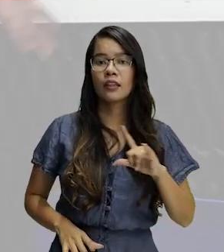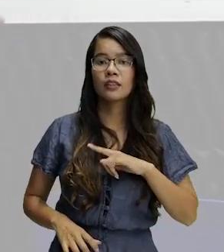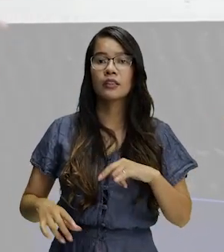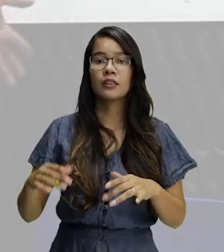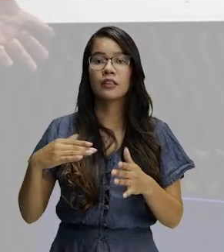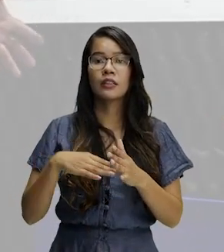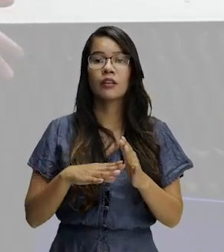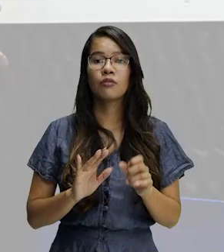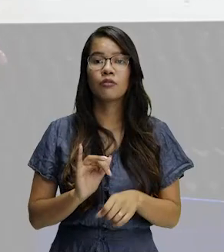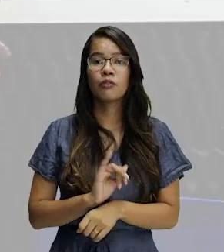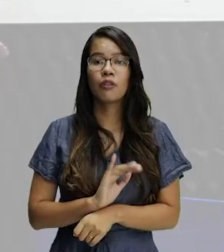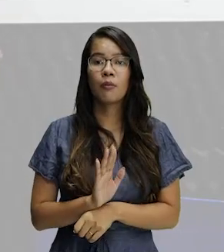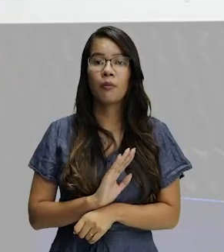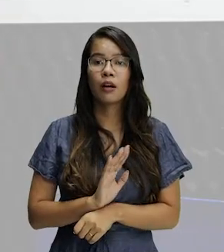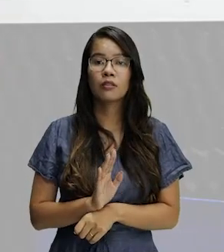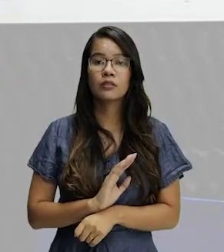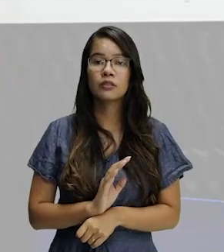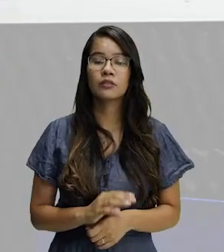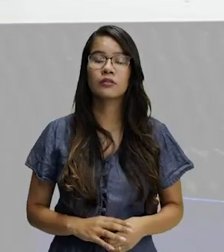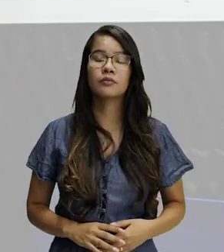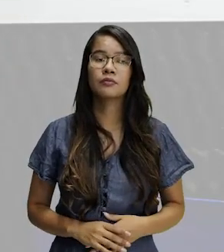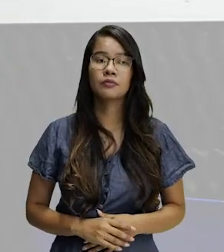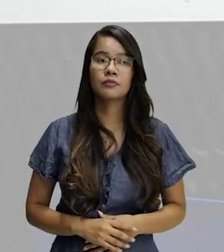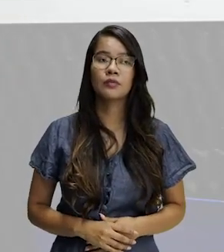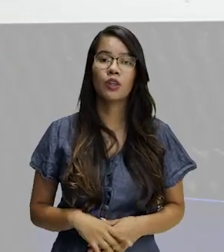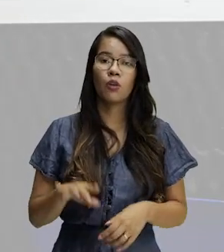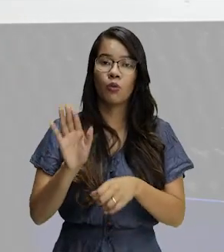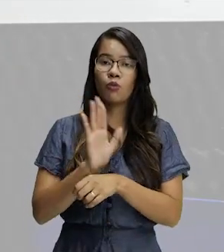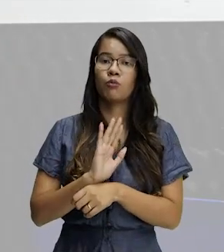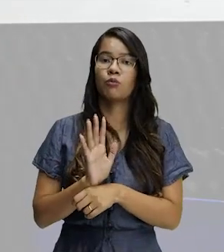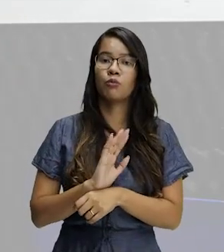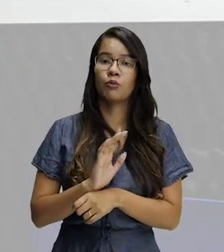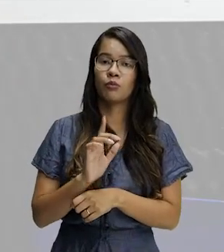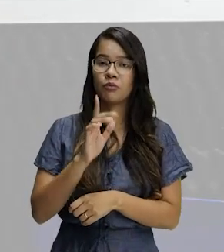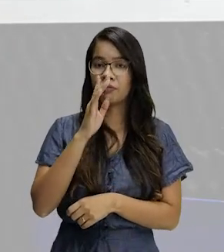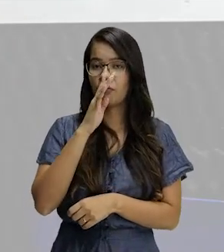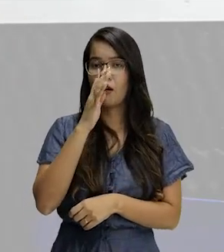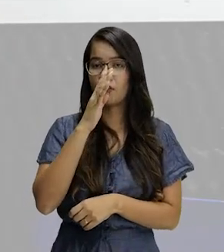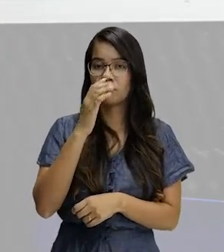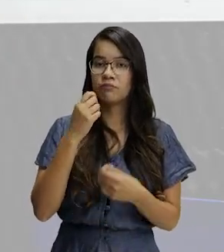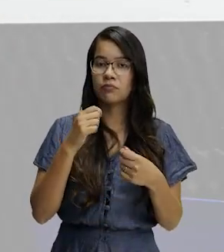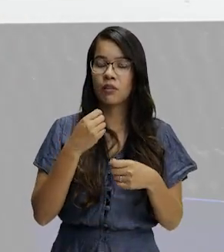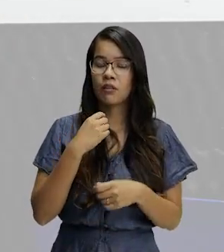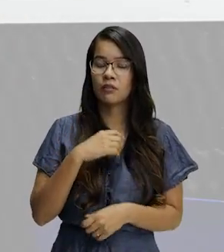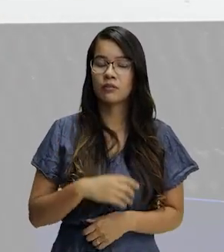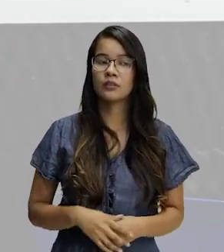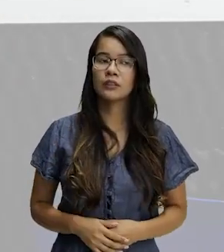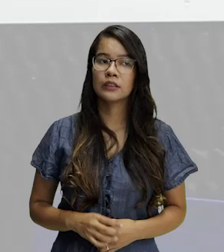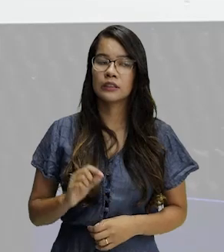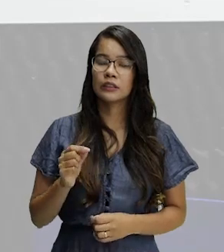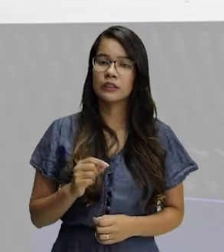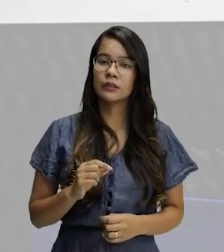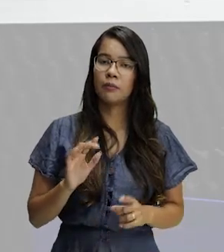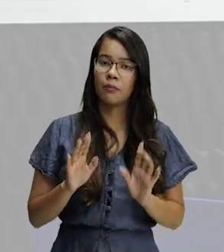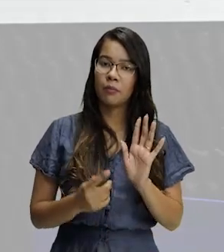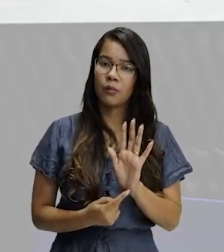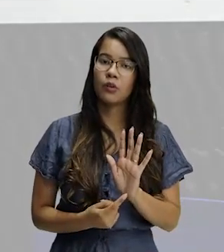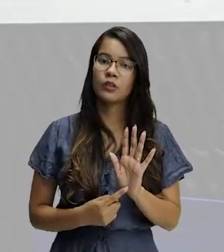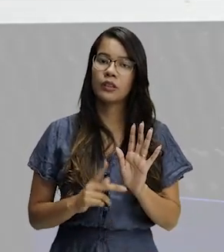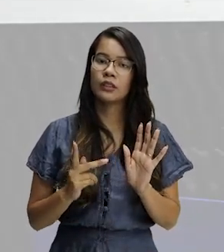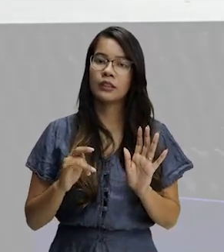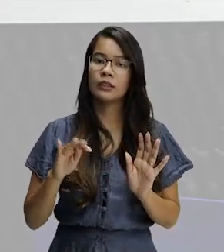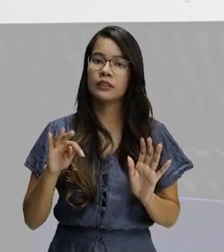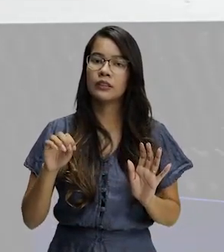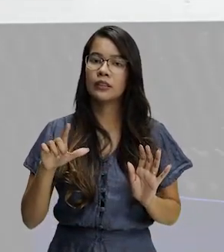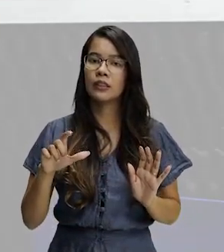vem através de uma obra literária, esse filme, ele, na verdade, dá indício de que Hitler, no momento que